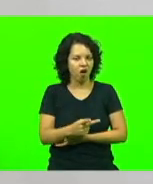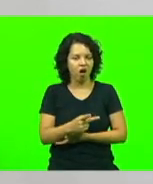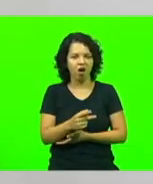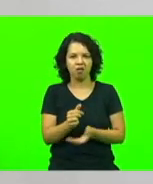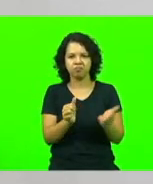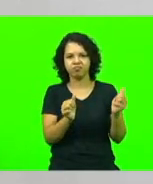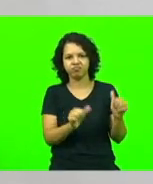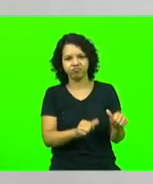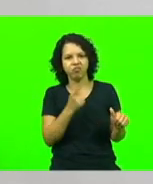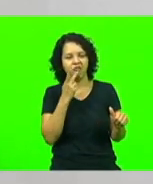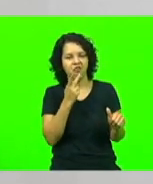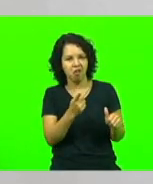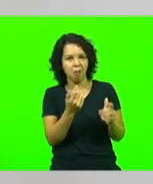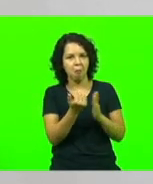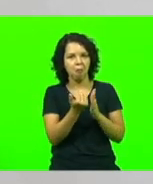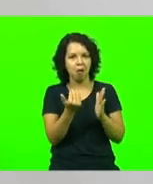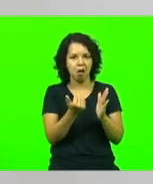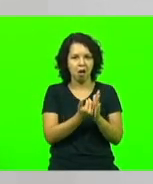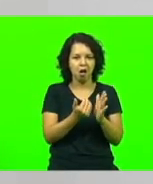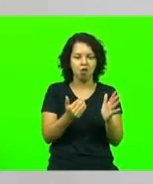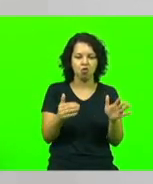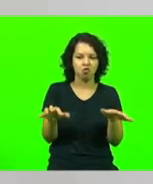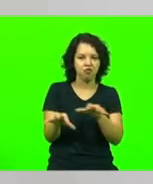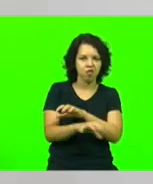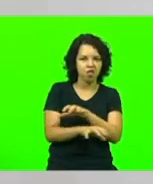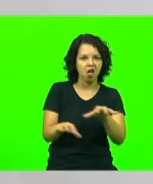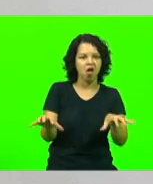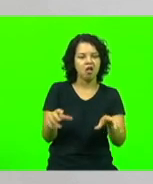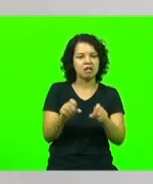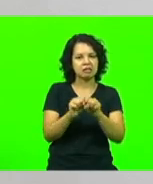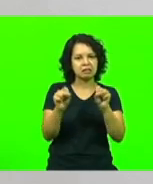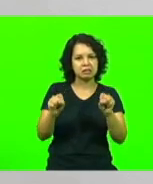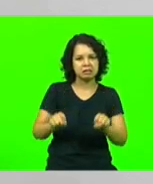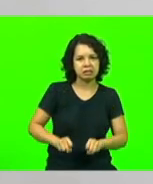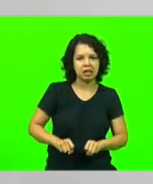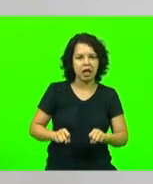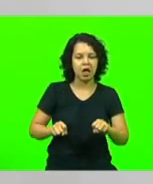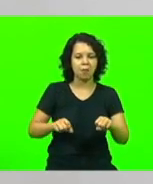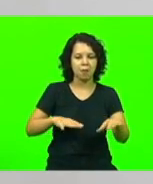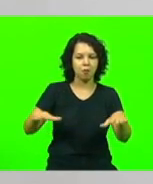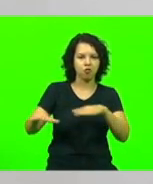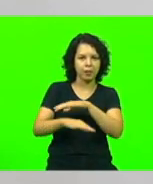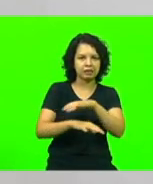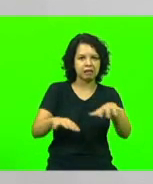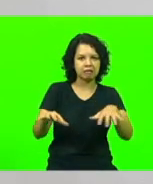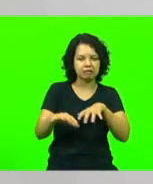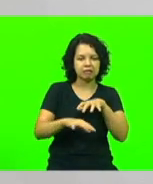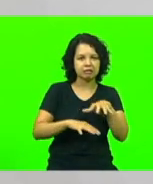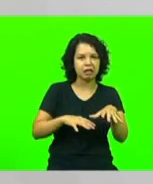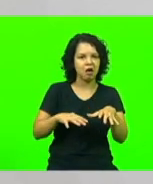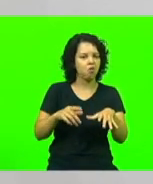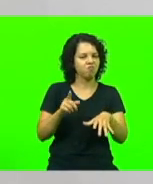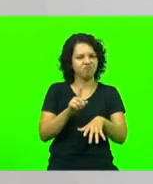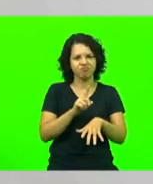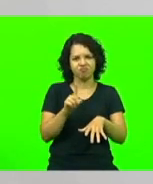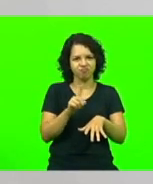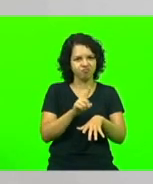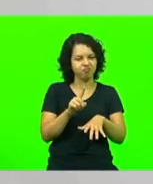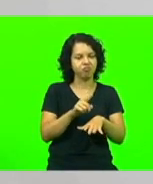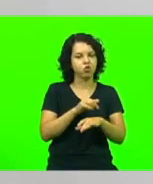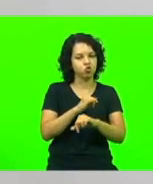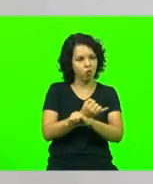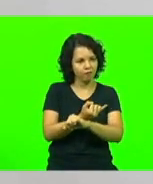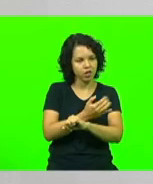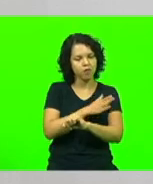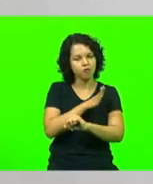que existe um plano de transferência, um sistema de movimentação de tropa, não me venha com essa conversa. Não me apareça em Joinville com menos de 100 policiais daqui